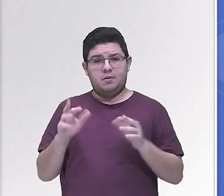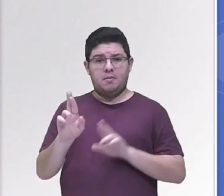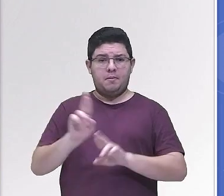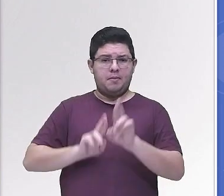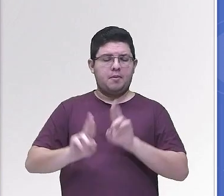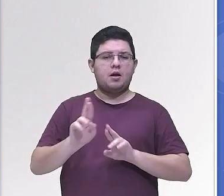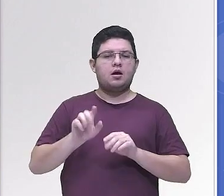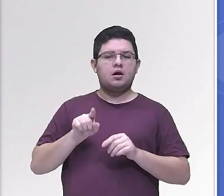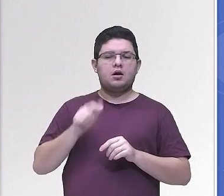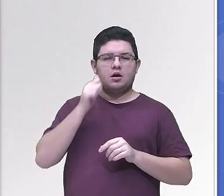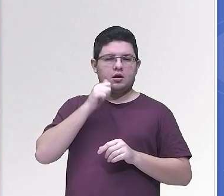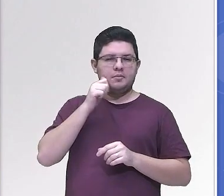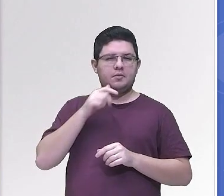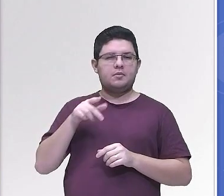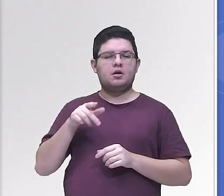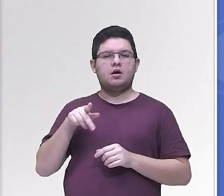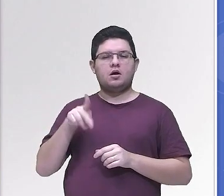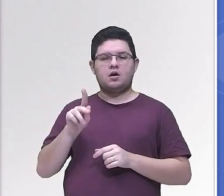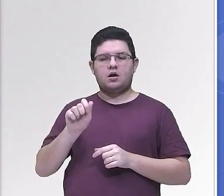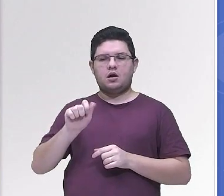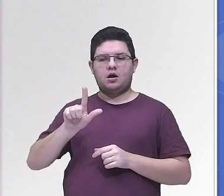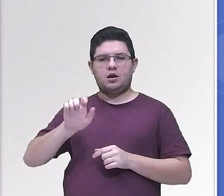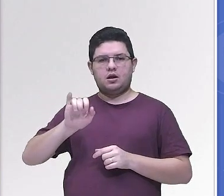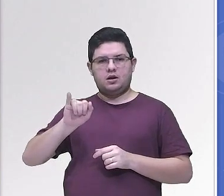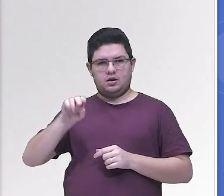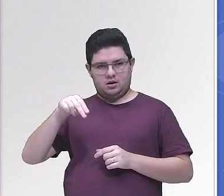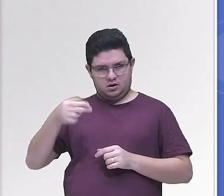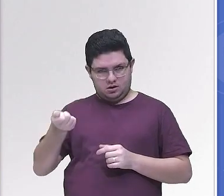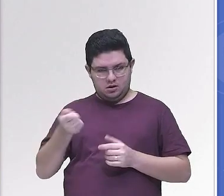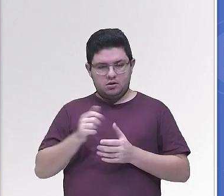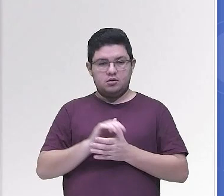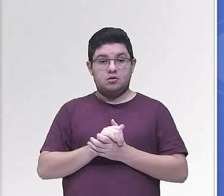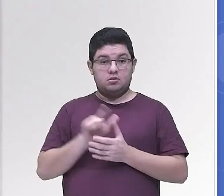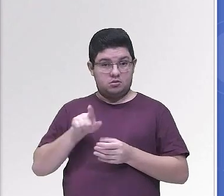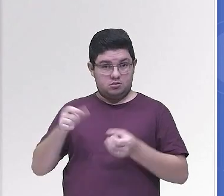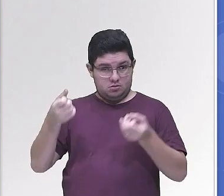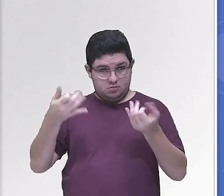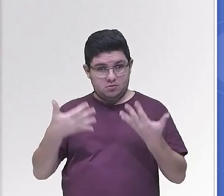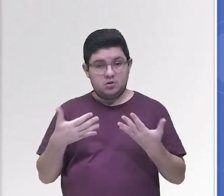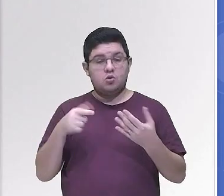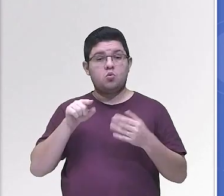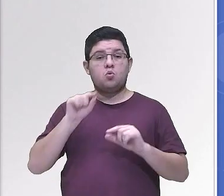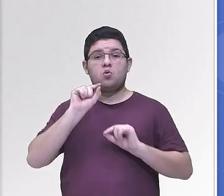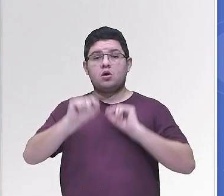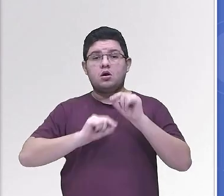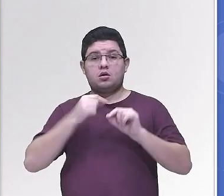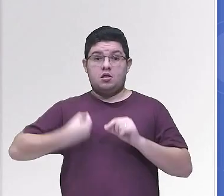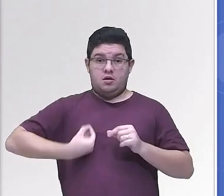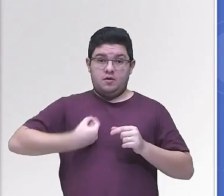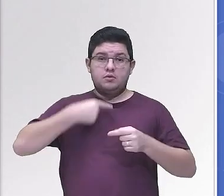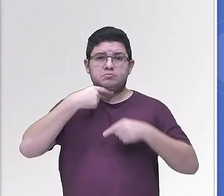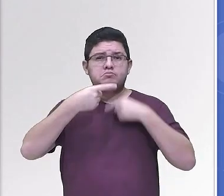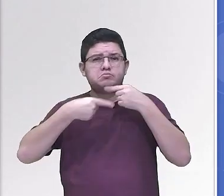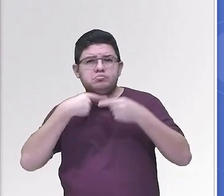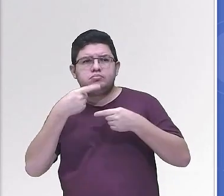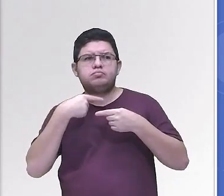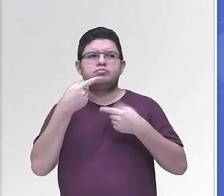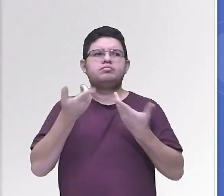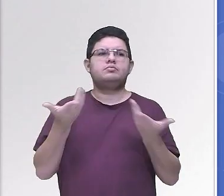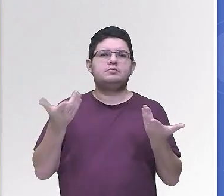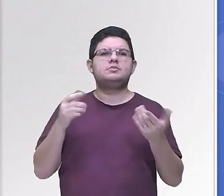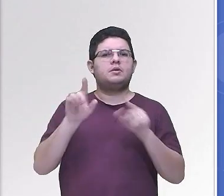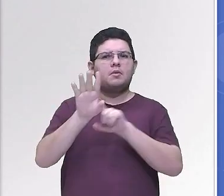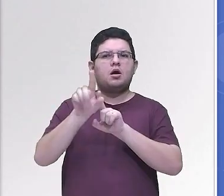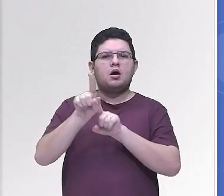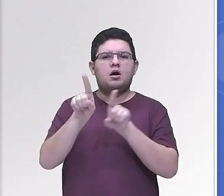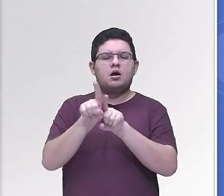Kailana, né, que respondeu para nós, que os questionamentos que vivenciamos ou presenciamos no dia a dia. Olha só que legal, é